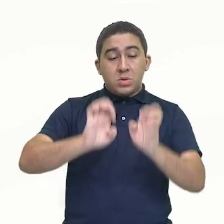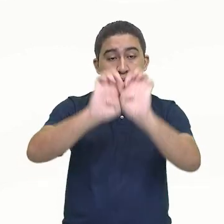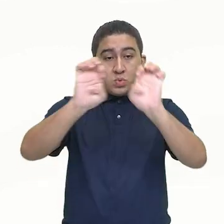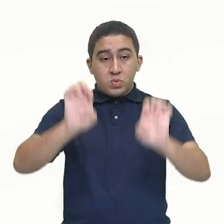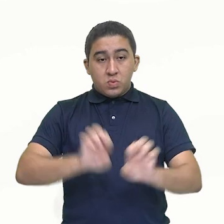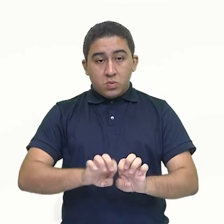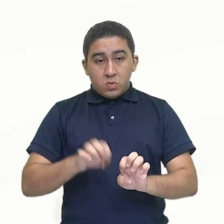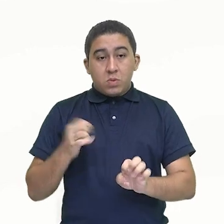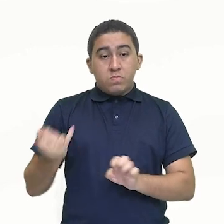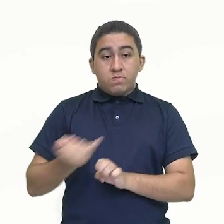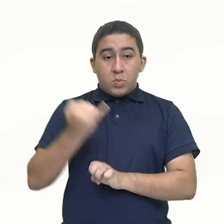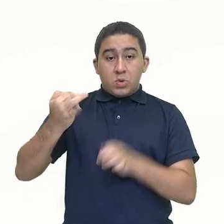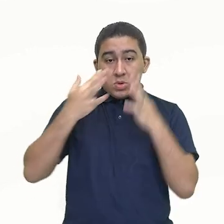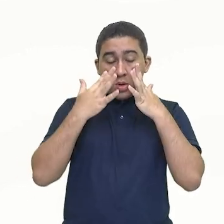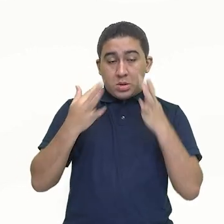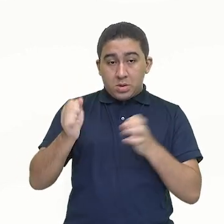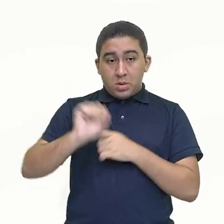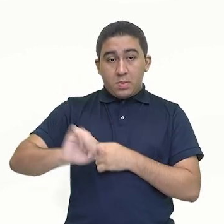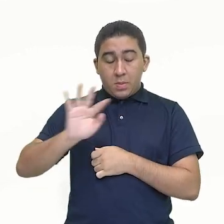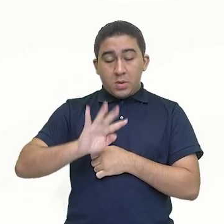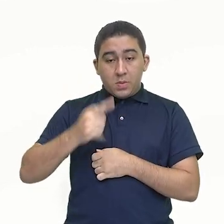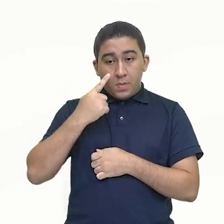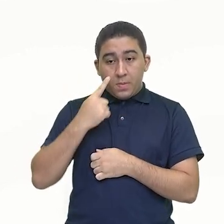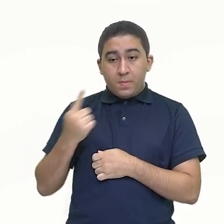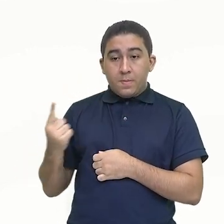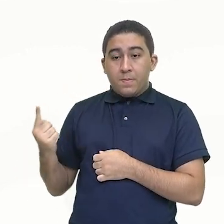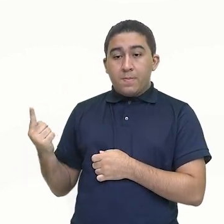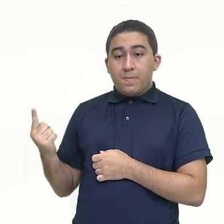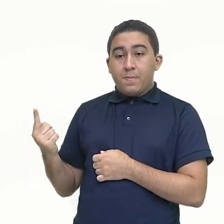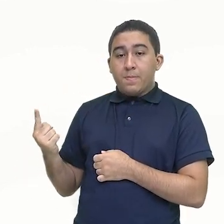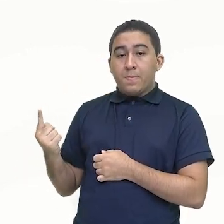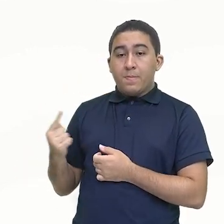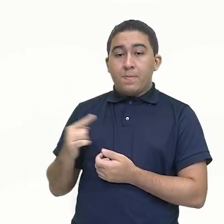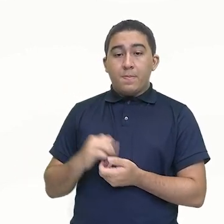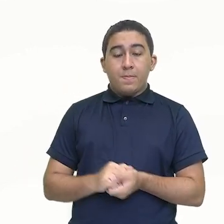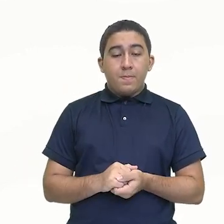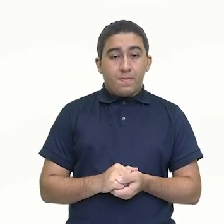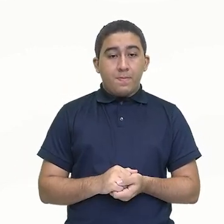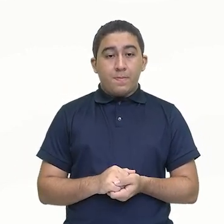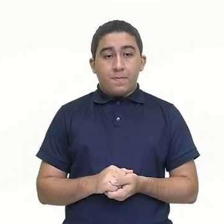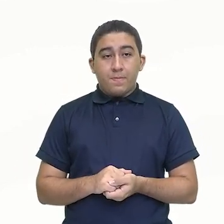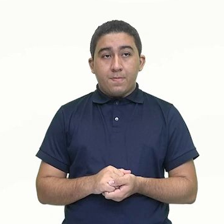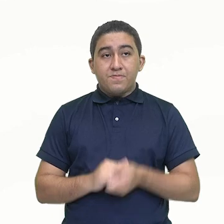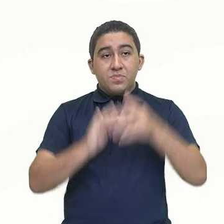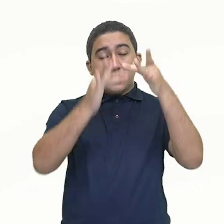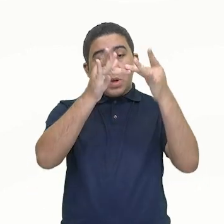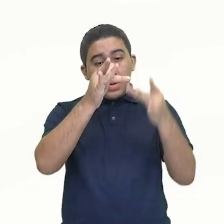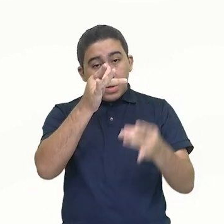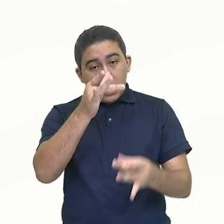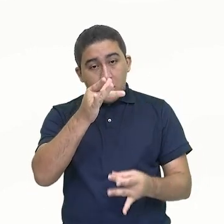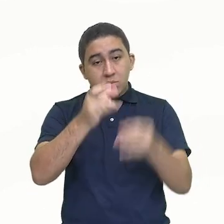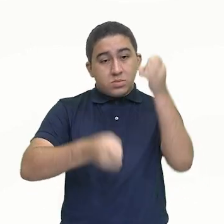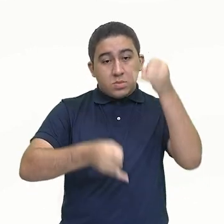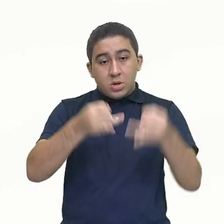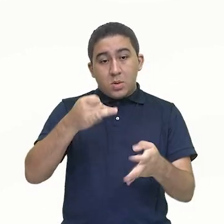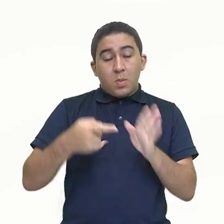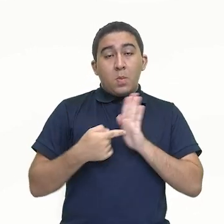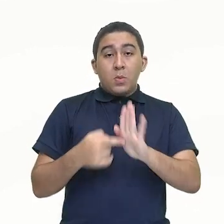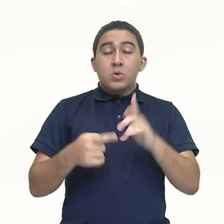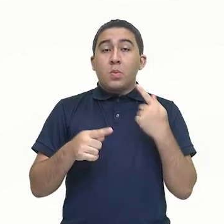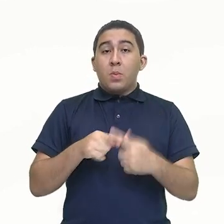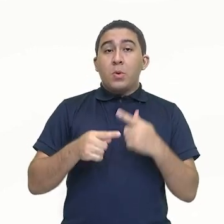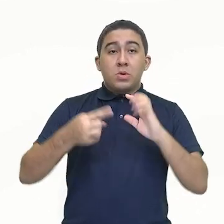vocês prestarem atenção aqui nesta complexidade que eu vou apresentar para vocês, porque a